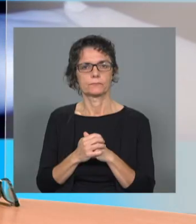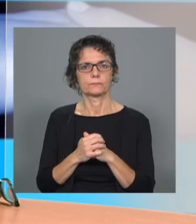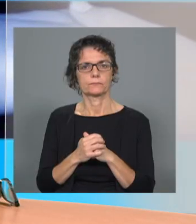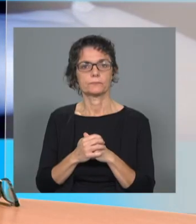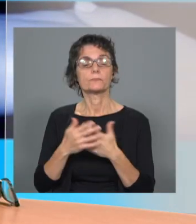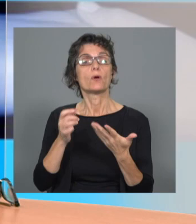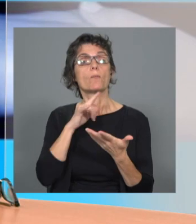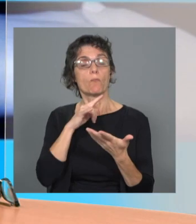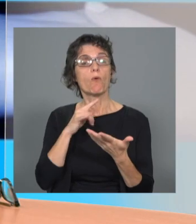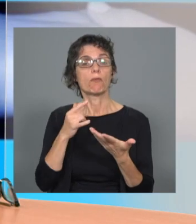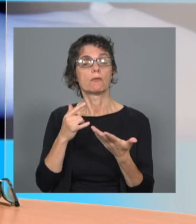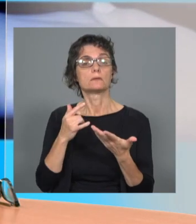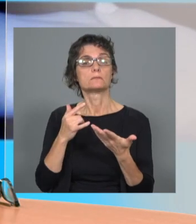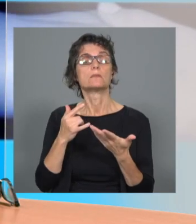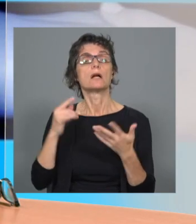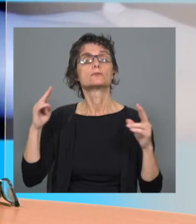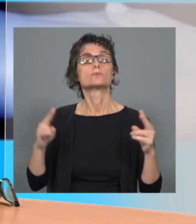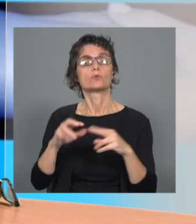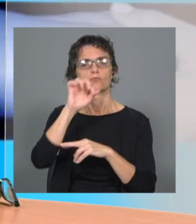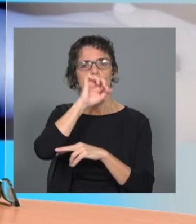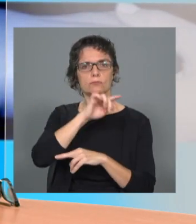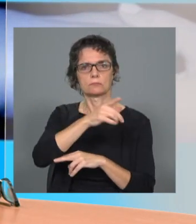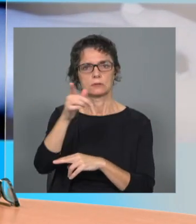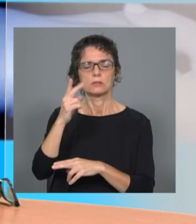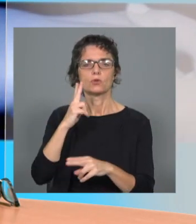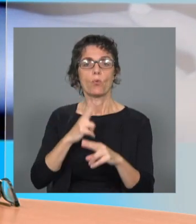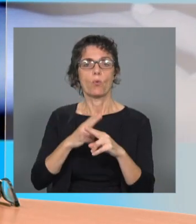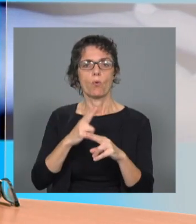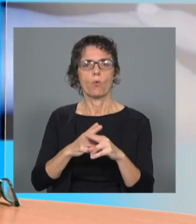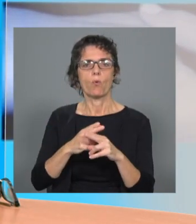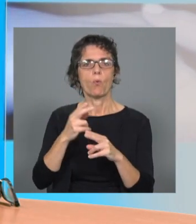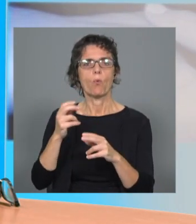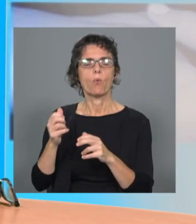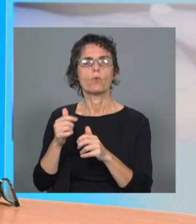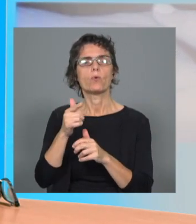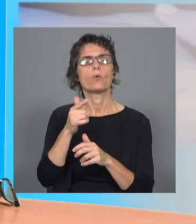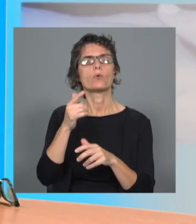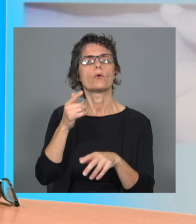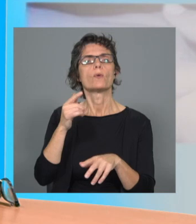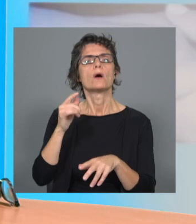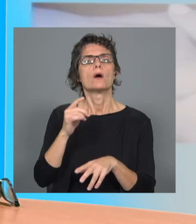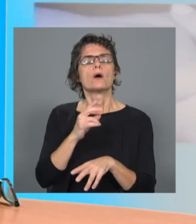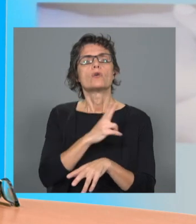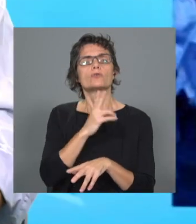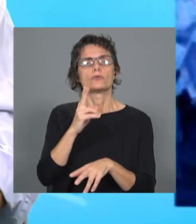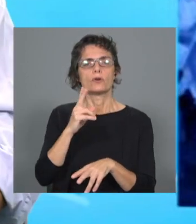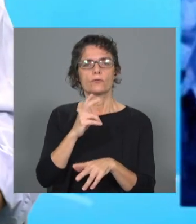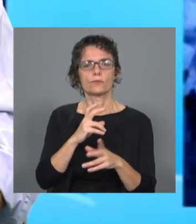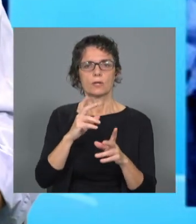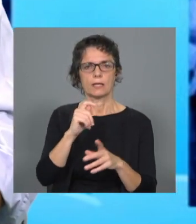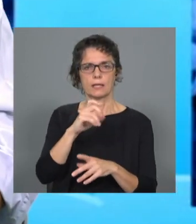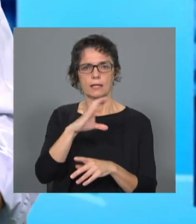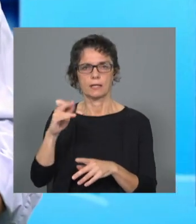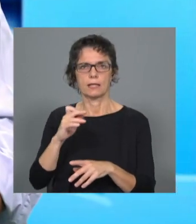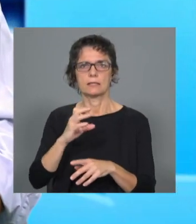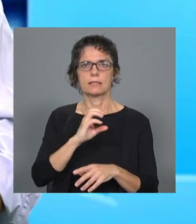E a acompanhar a abertura do Sínodo dos Bispos em Roma esteve o chefe de redação da Agência Eclésia, Otávio Carmo, que está hoje connosco. Obrigado, Otávio. Boa